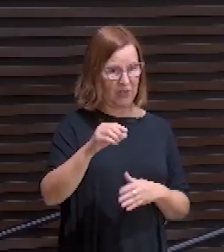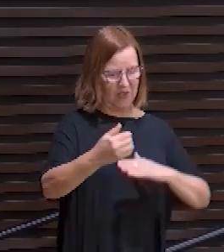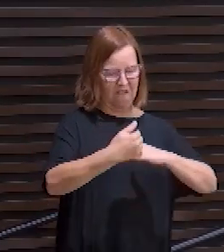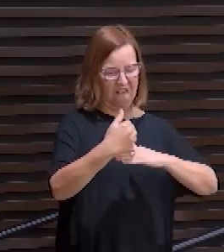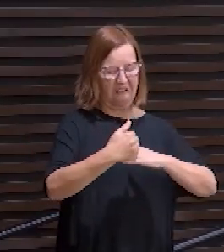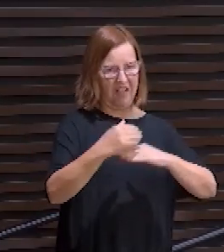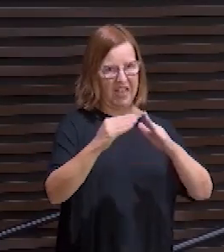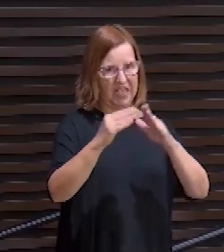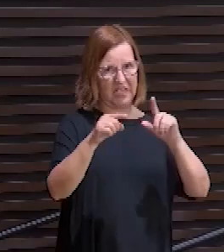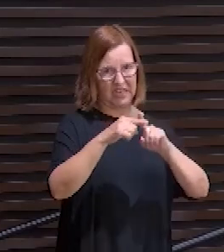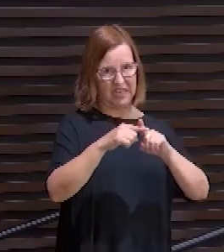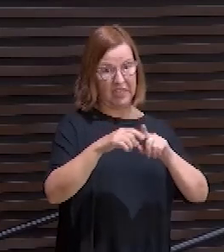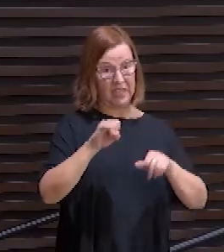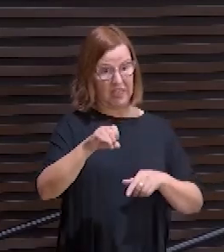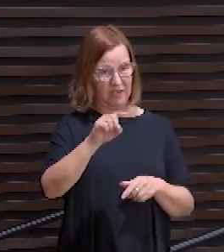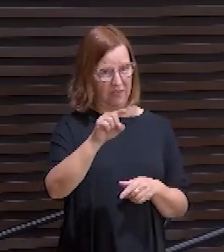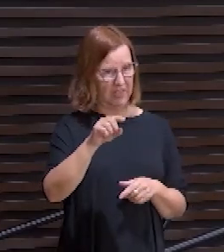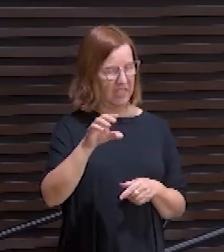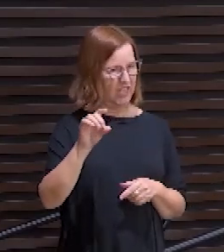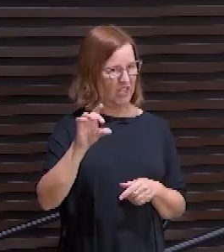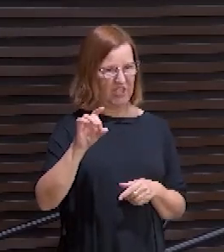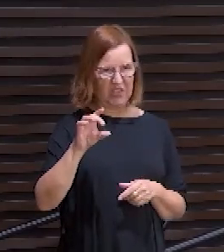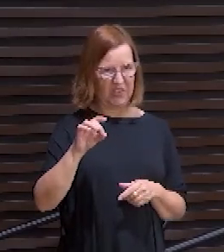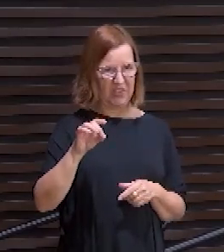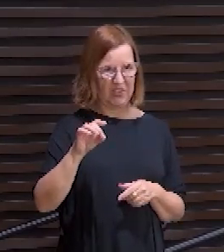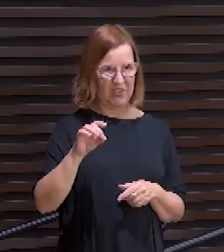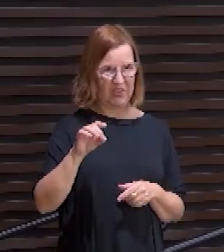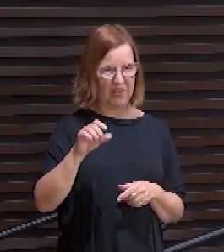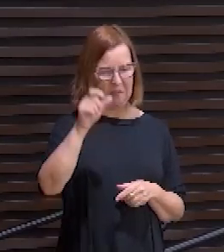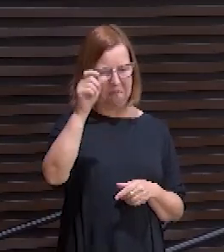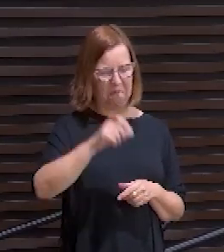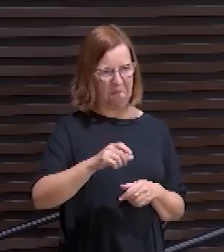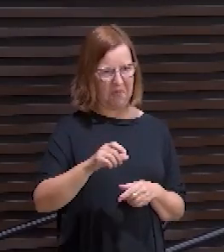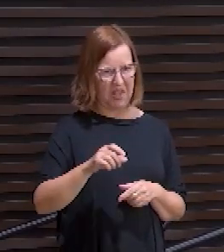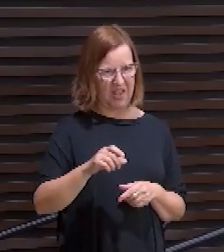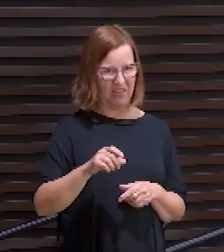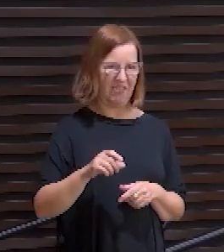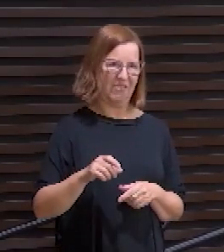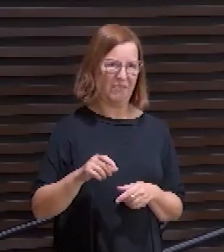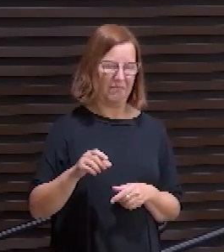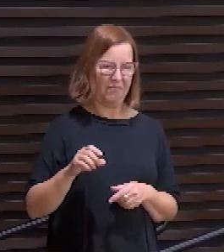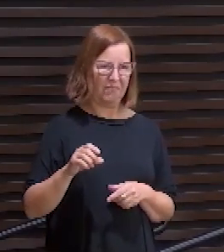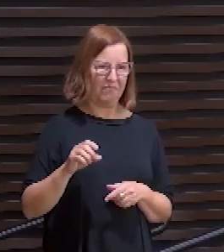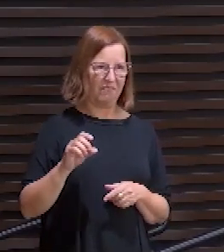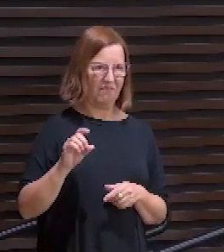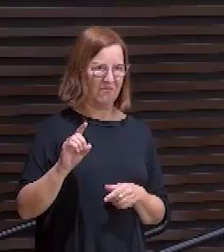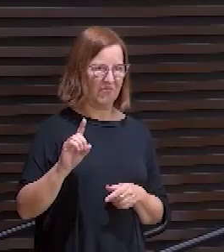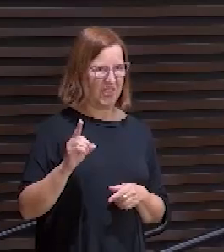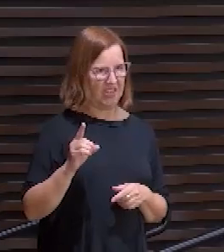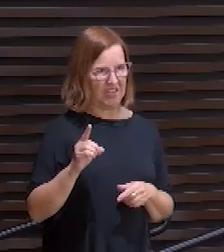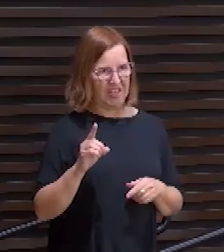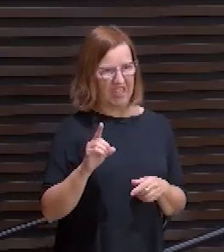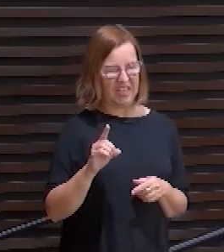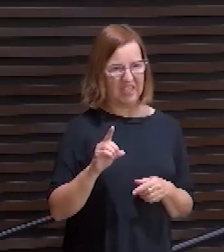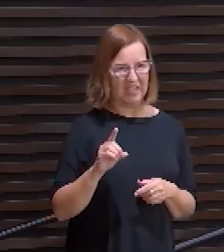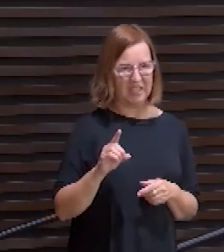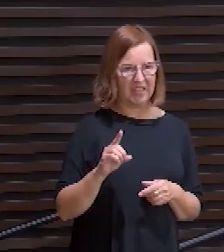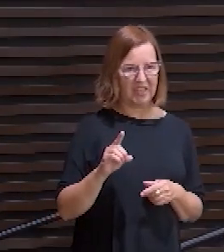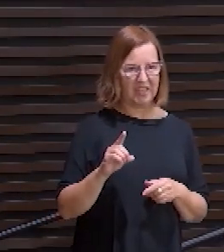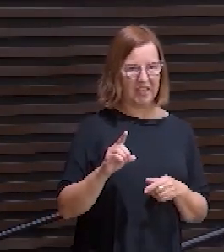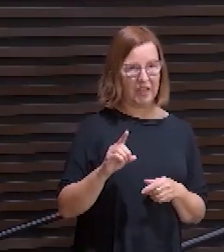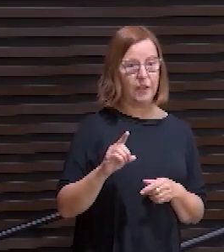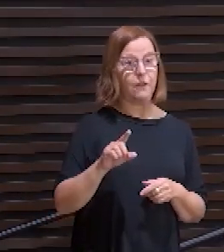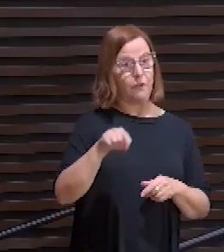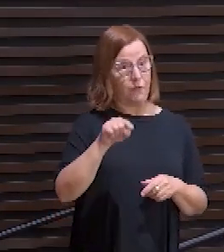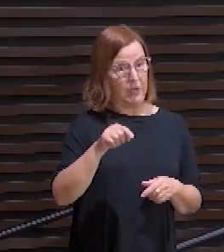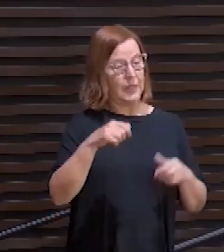igreja, se você é apenas alguém de direita, que está horrorizado com as coisas que estão acontecendo, você precisa se